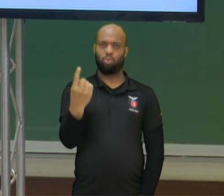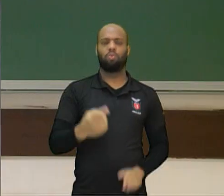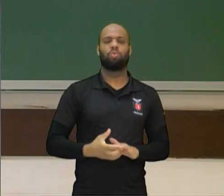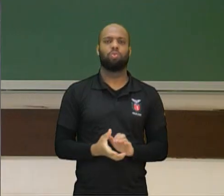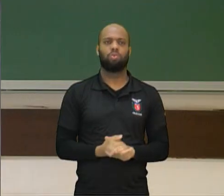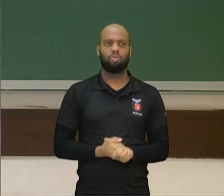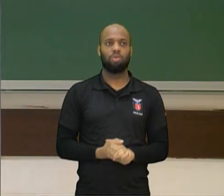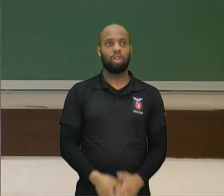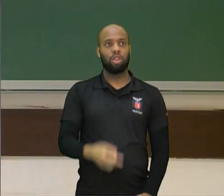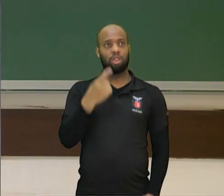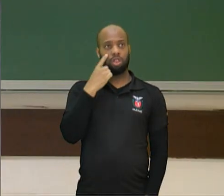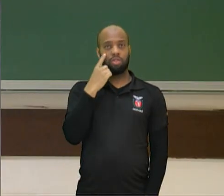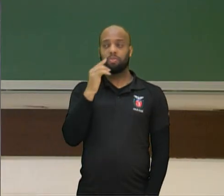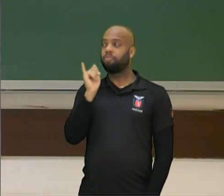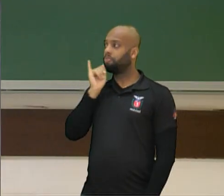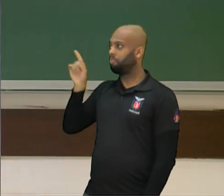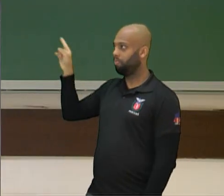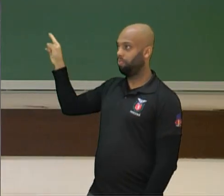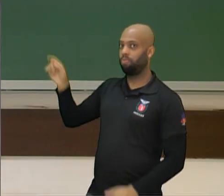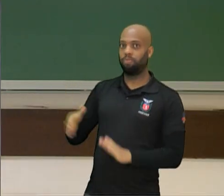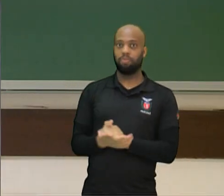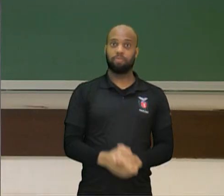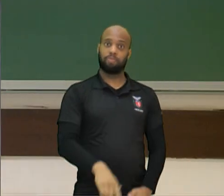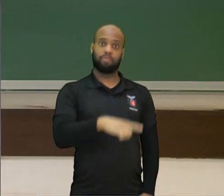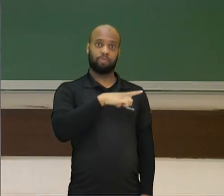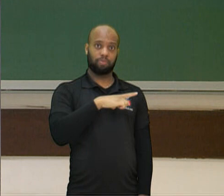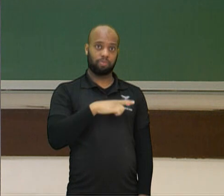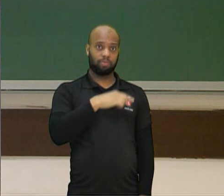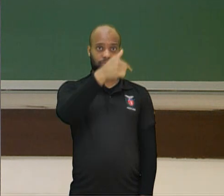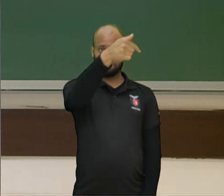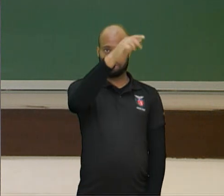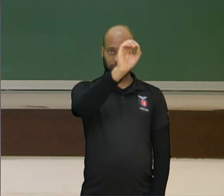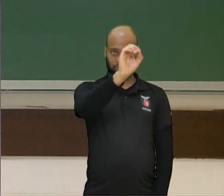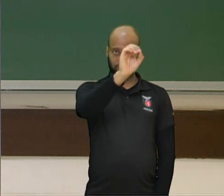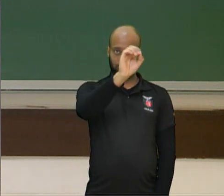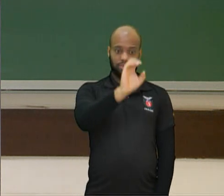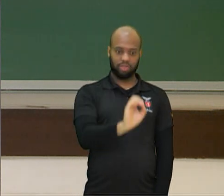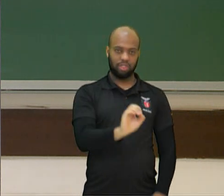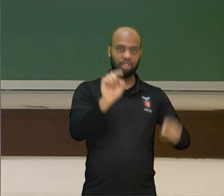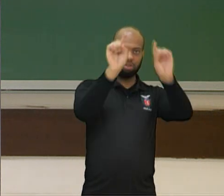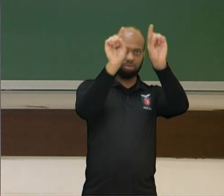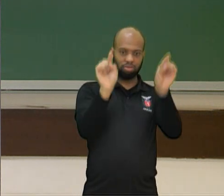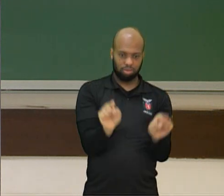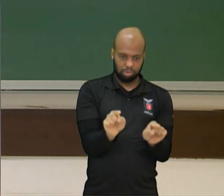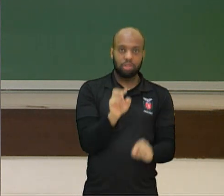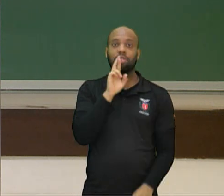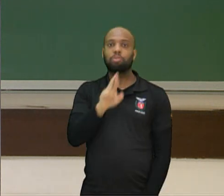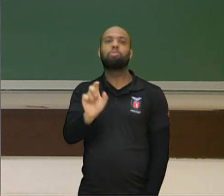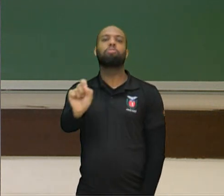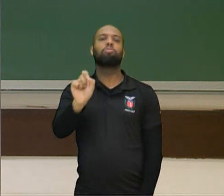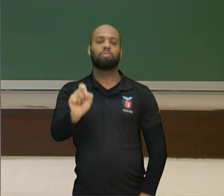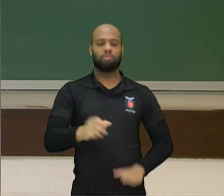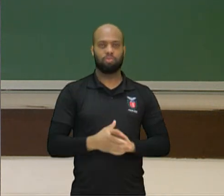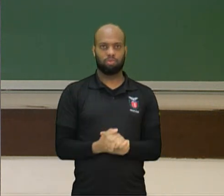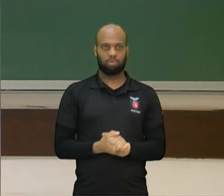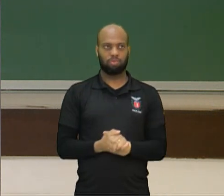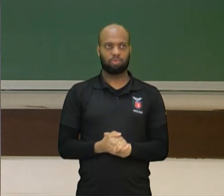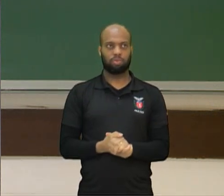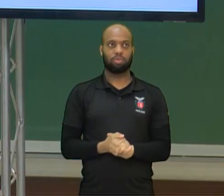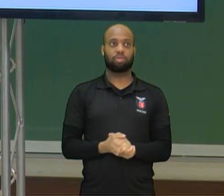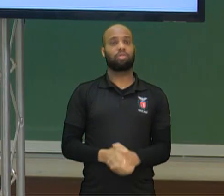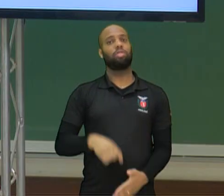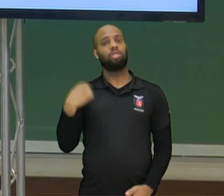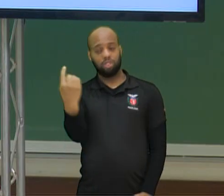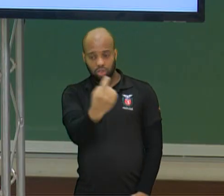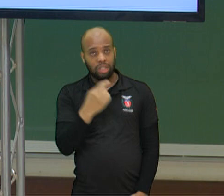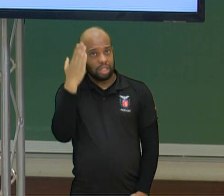1. Então, vejamos esse exemplo aqui. Binomial de 70 sobre 0. Como que nós vamos fazer? A gente